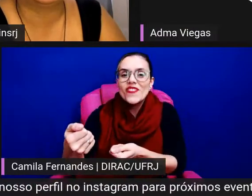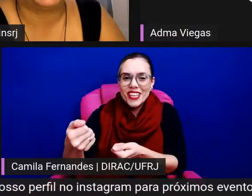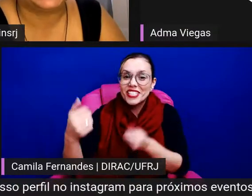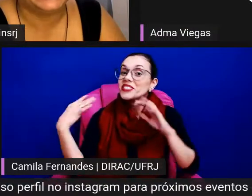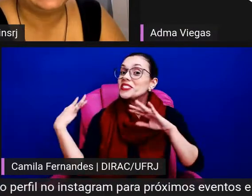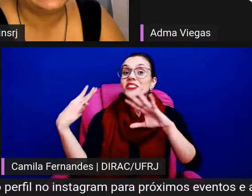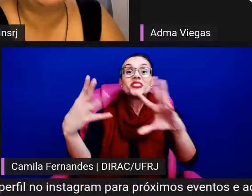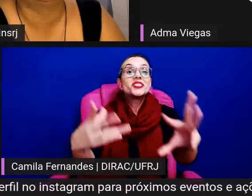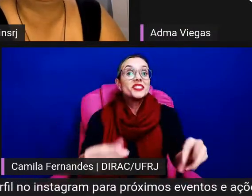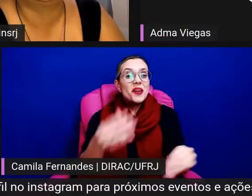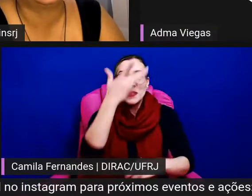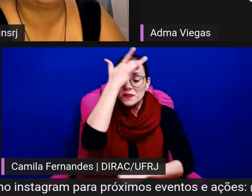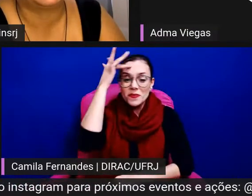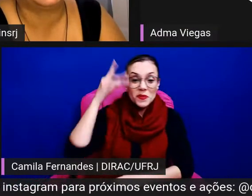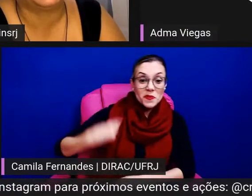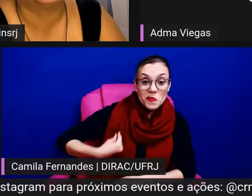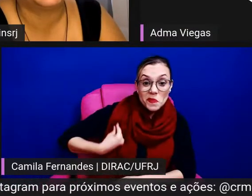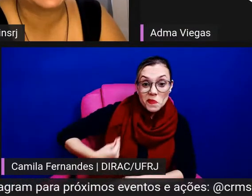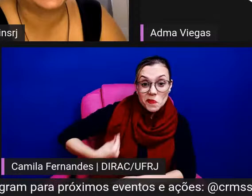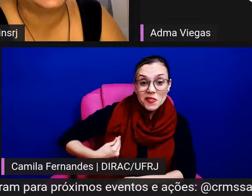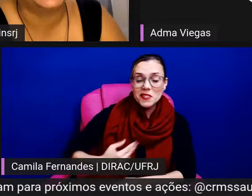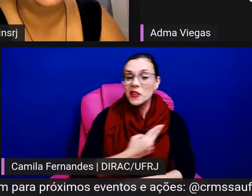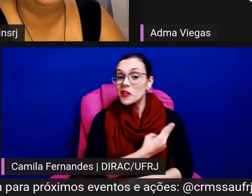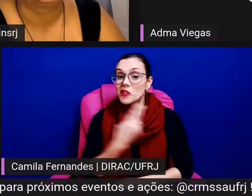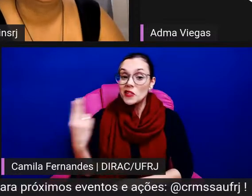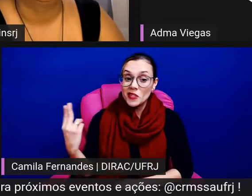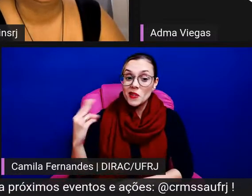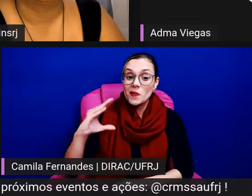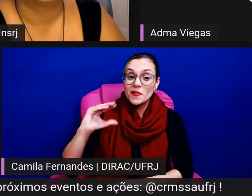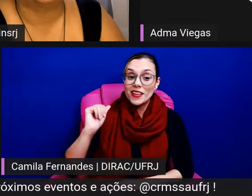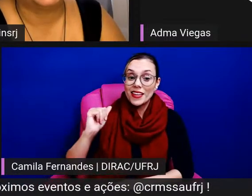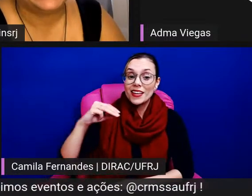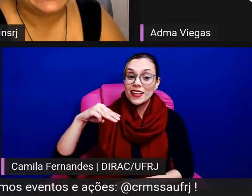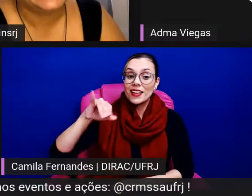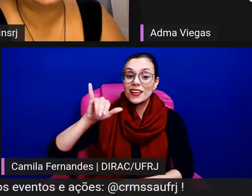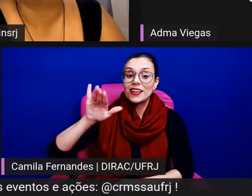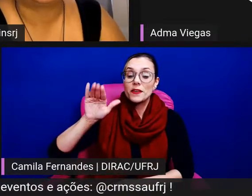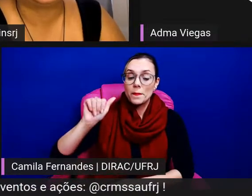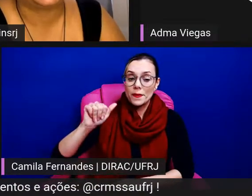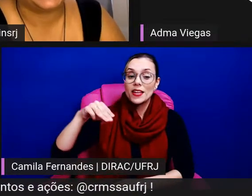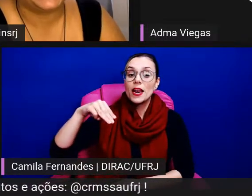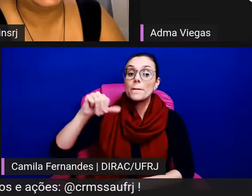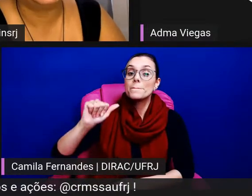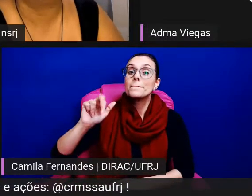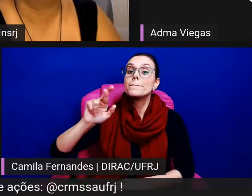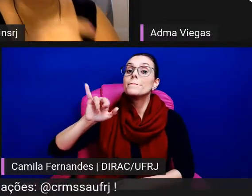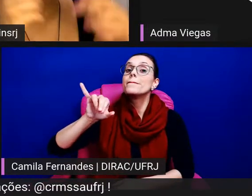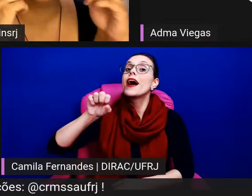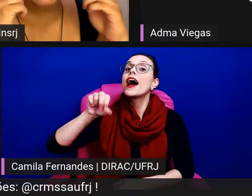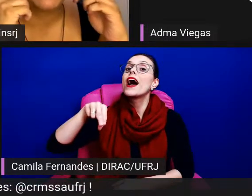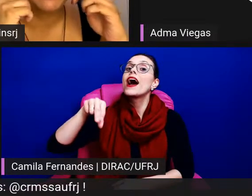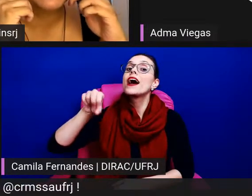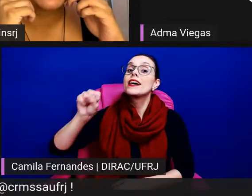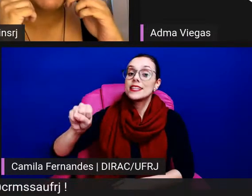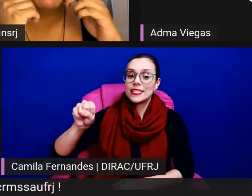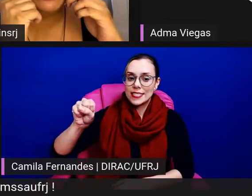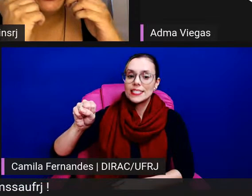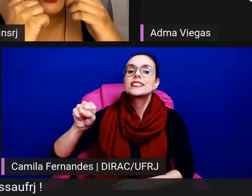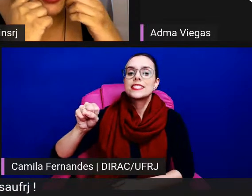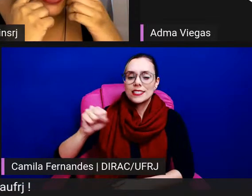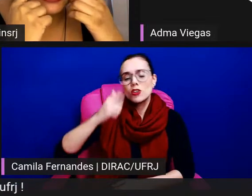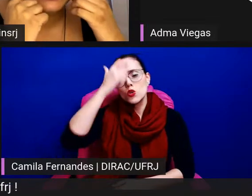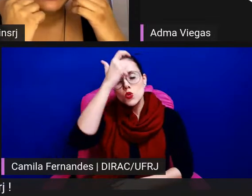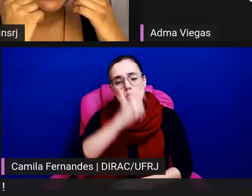nome é Camila Marins. Eu vou iniciar a minha autodescrição. Eu sou uma mulher negra de pele clara, uso um óculos com